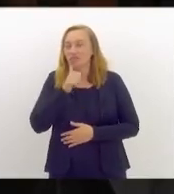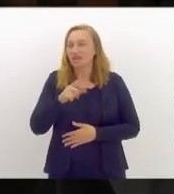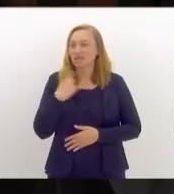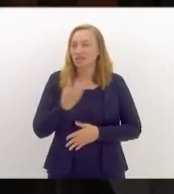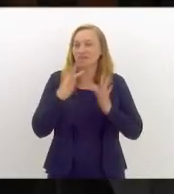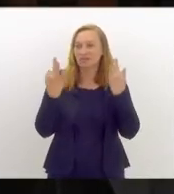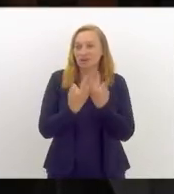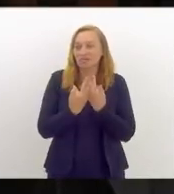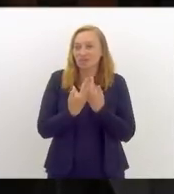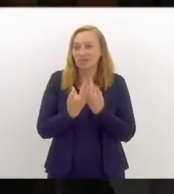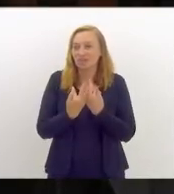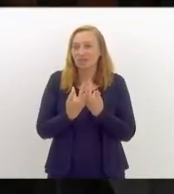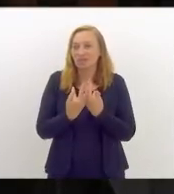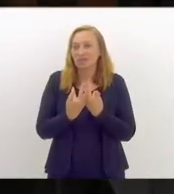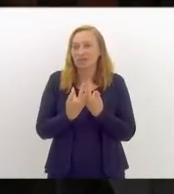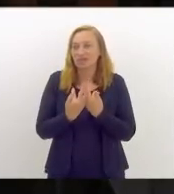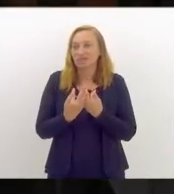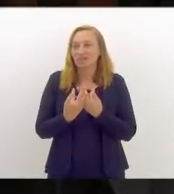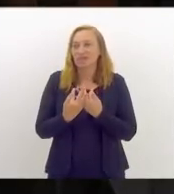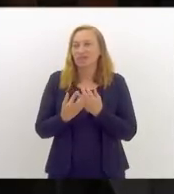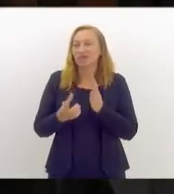nossa família que tinha antecederam